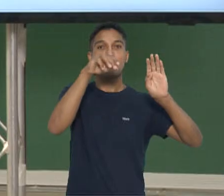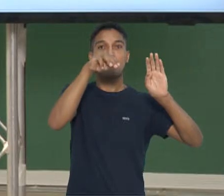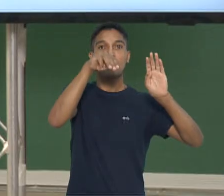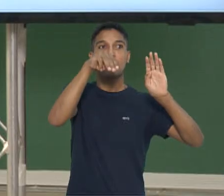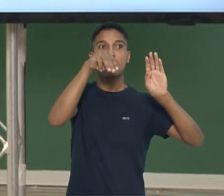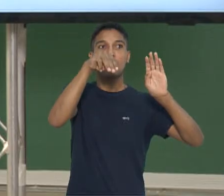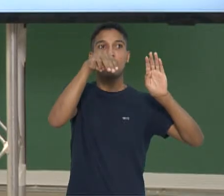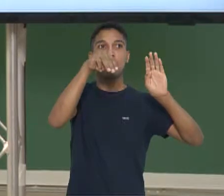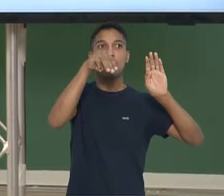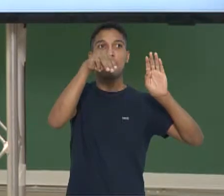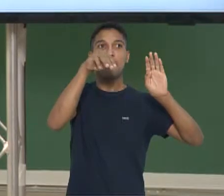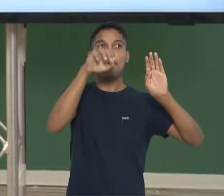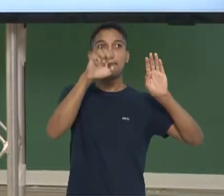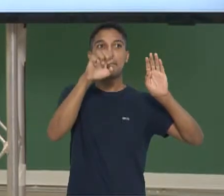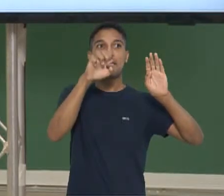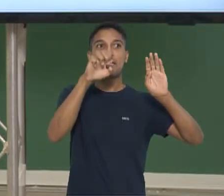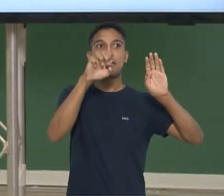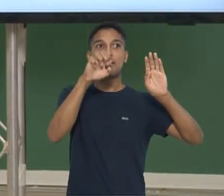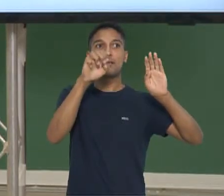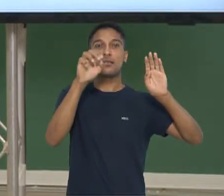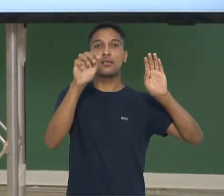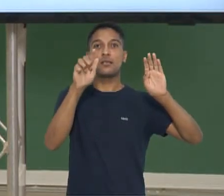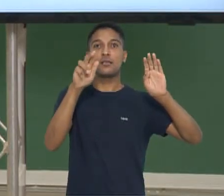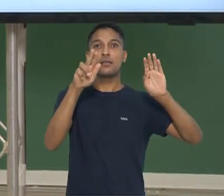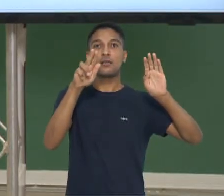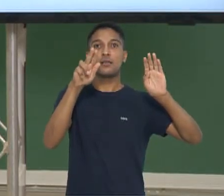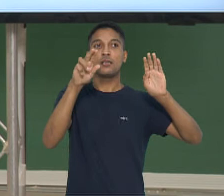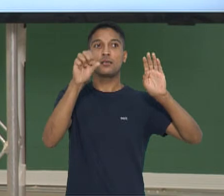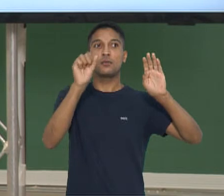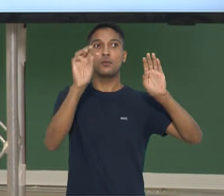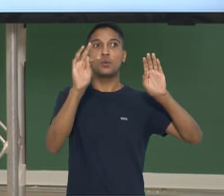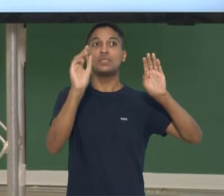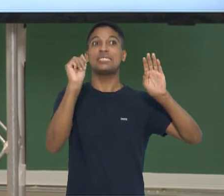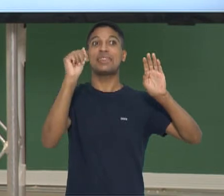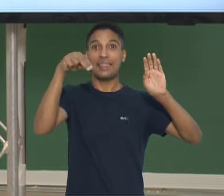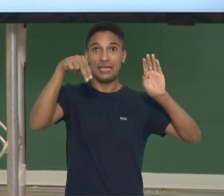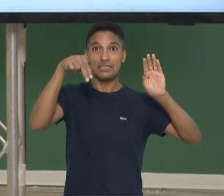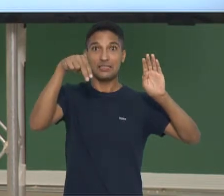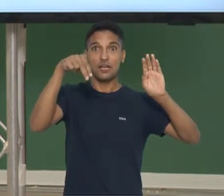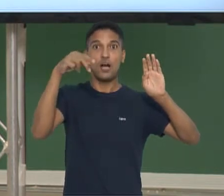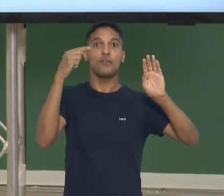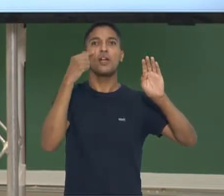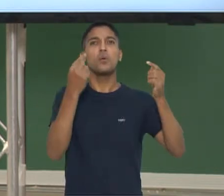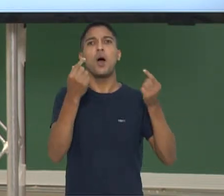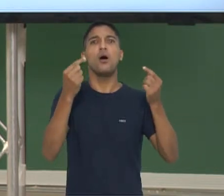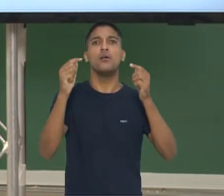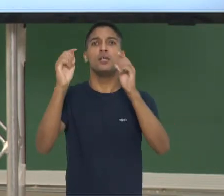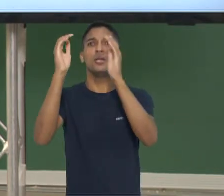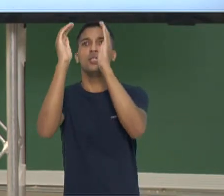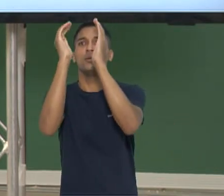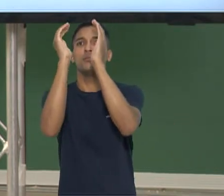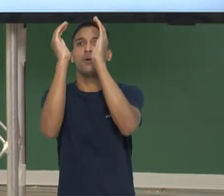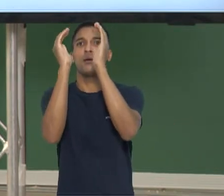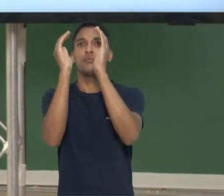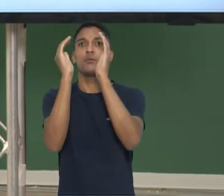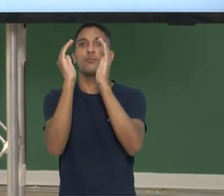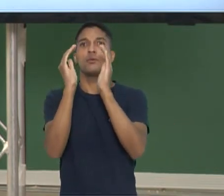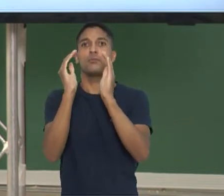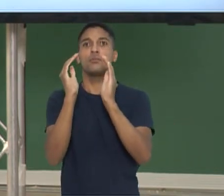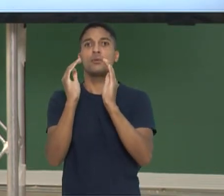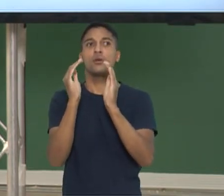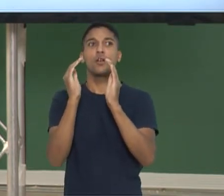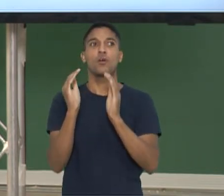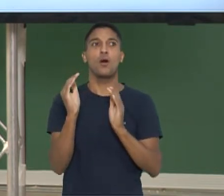que estão no singular. Relacione a letra B, me gustan, com as opções que estão no